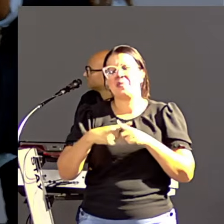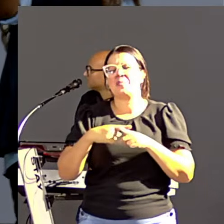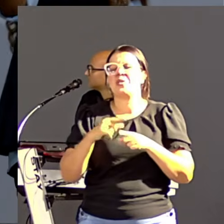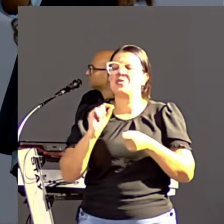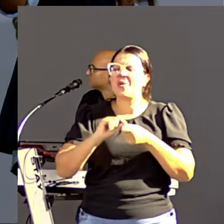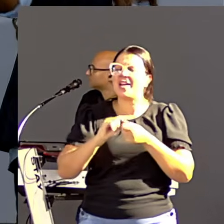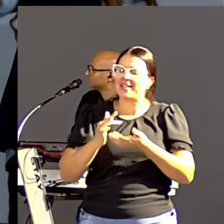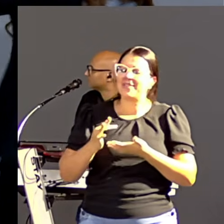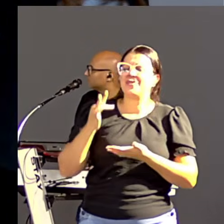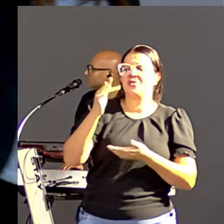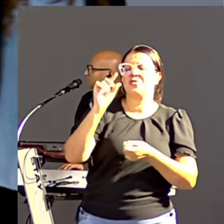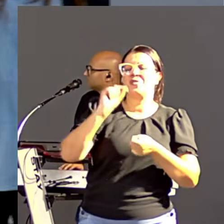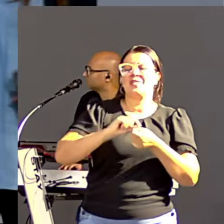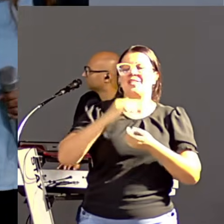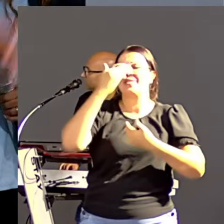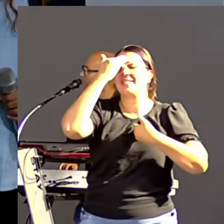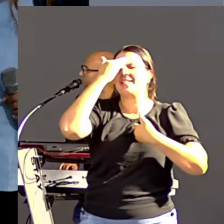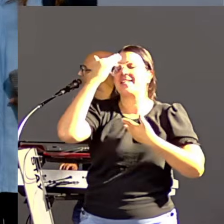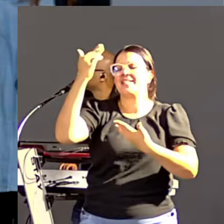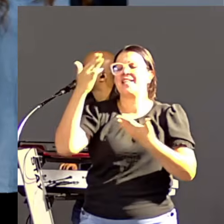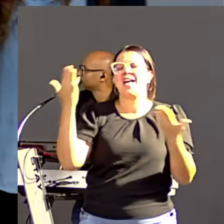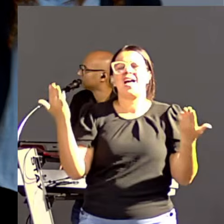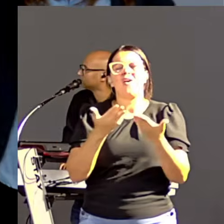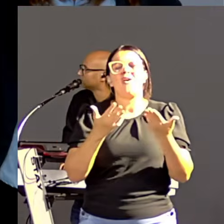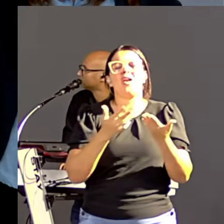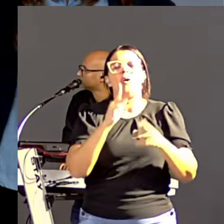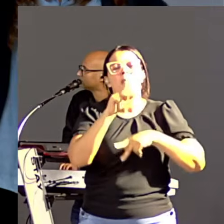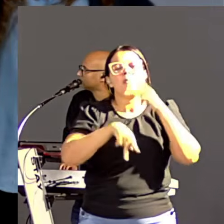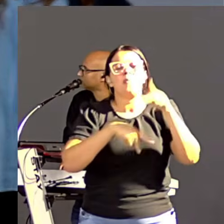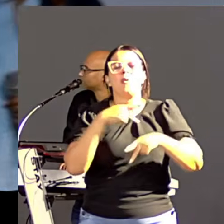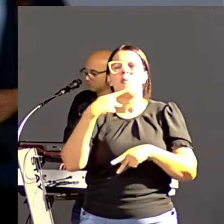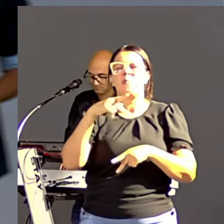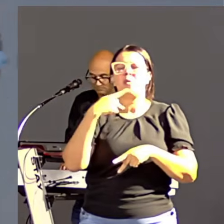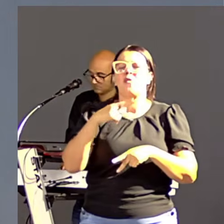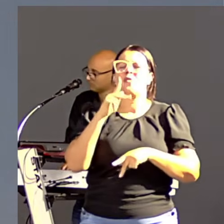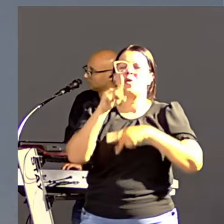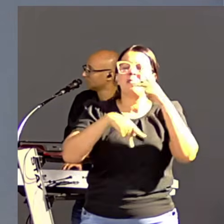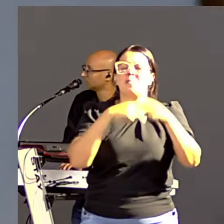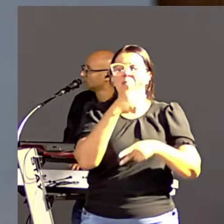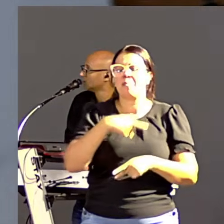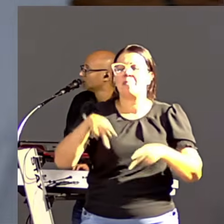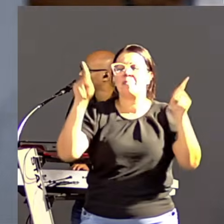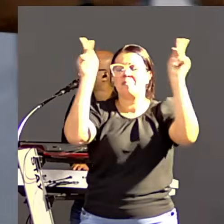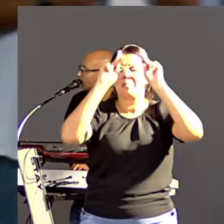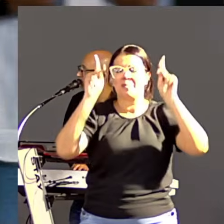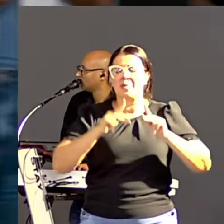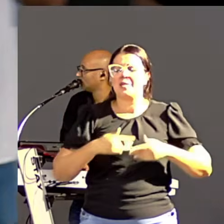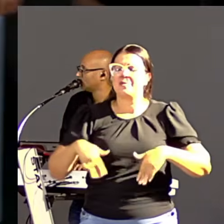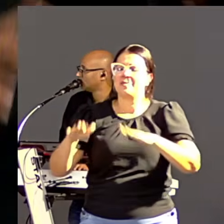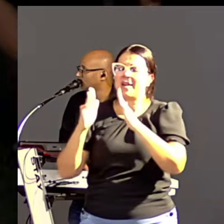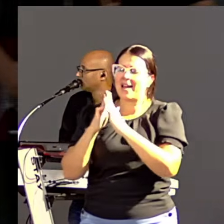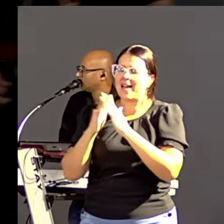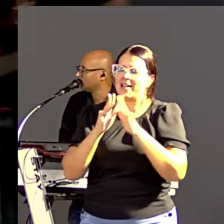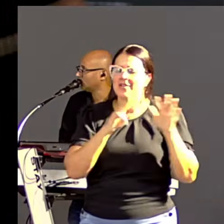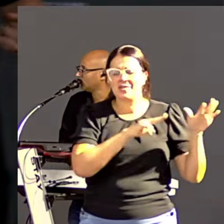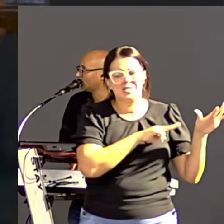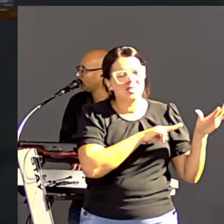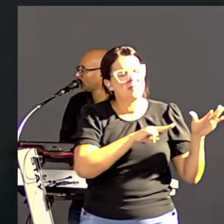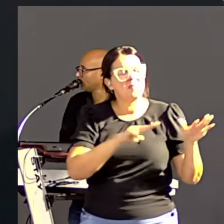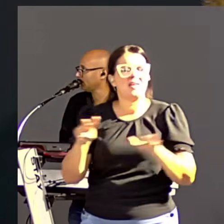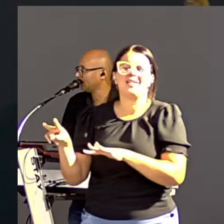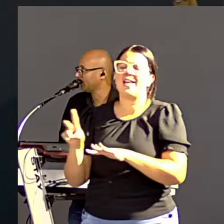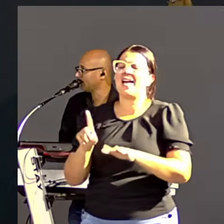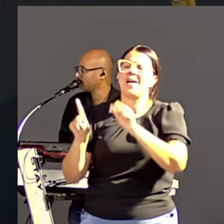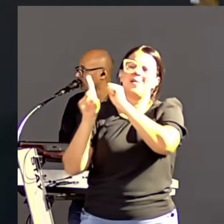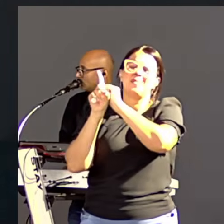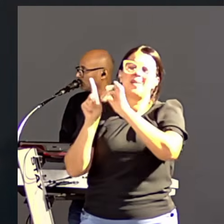fazer. Te agradeço, Pai. Leva o teu povo em paz. Dá uma semana incrível, abençoada. Uma semana cheia